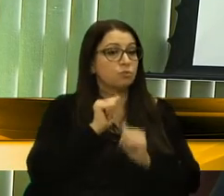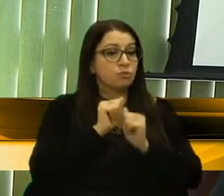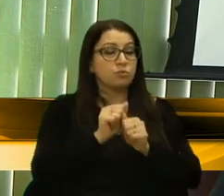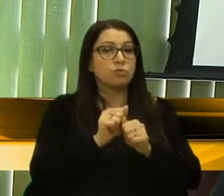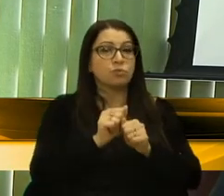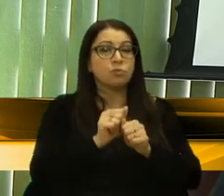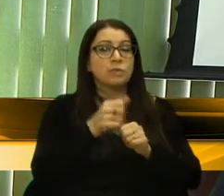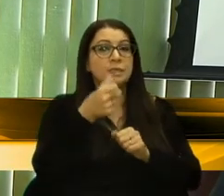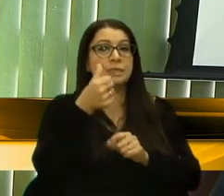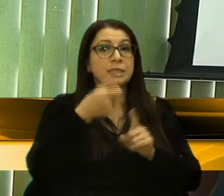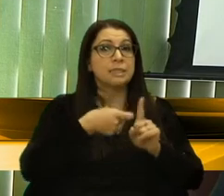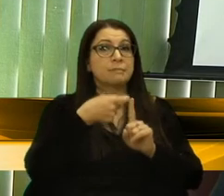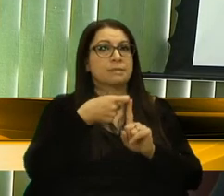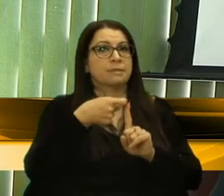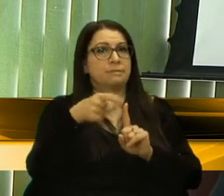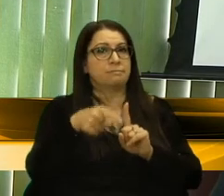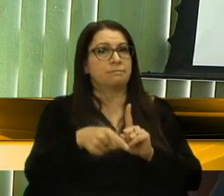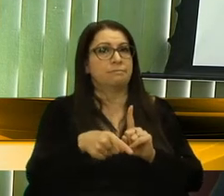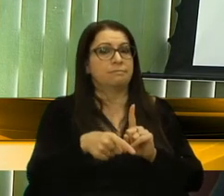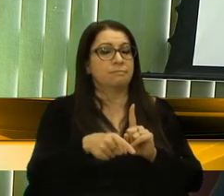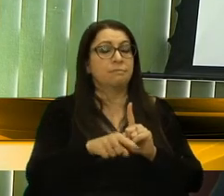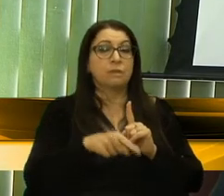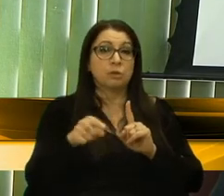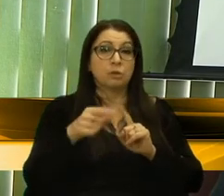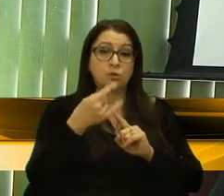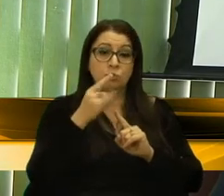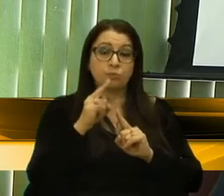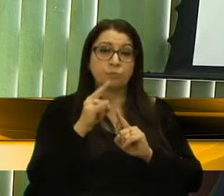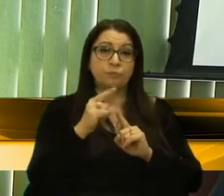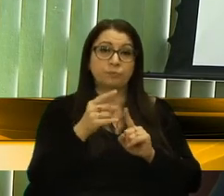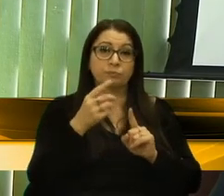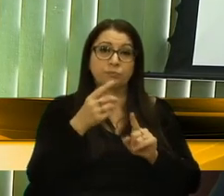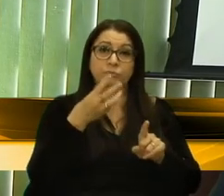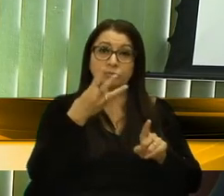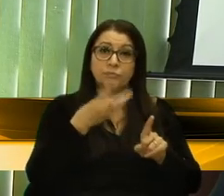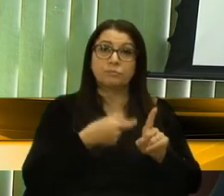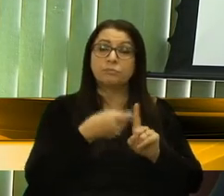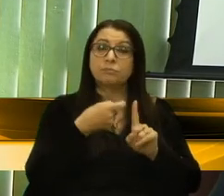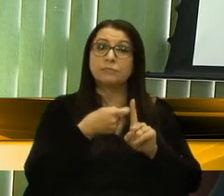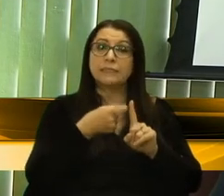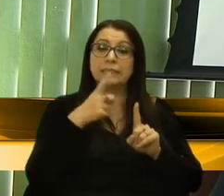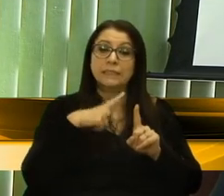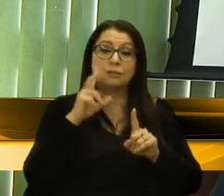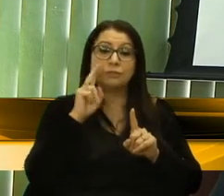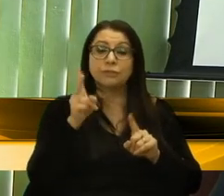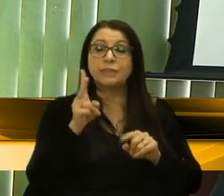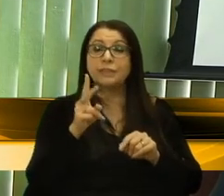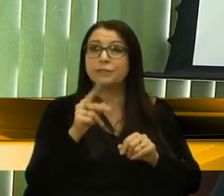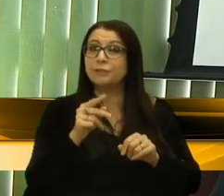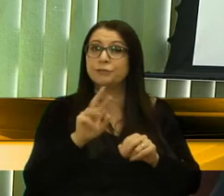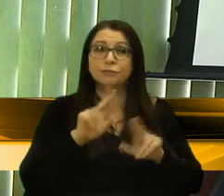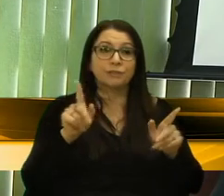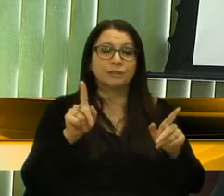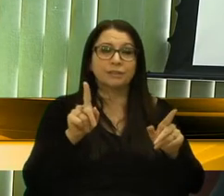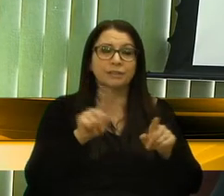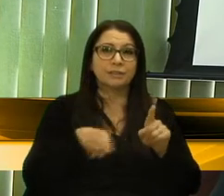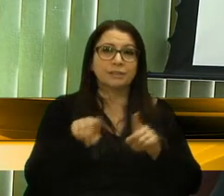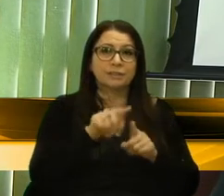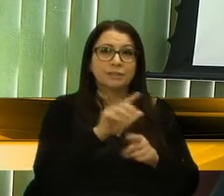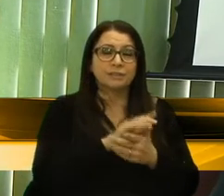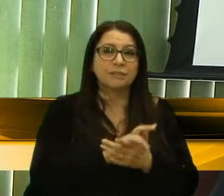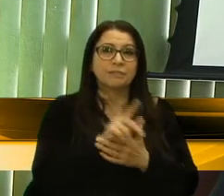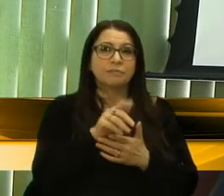há 6 meses, e nesses últimos 3 tendo que enfrentar um cenário bem atípico do